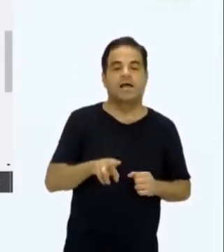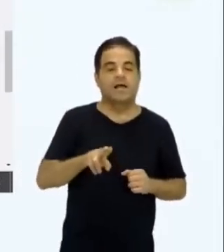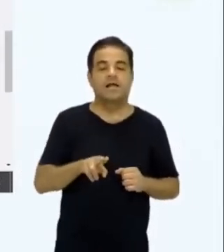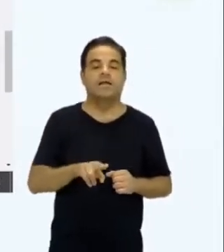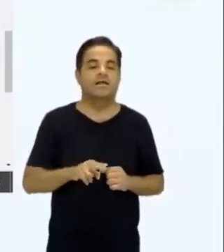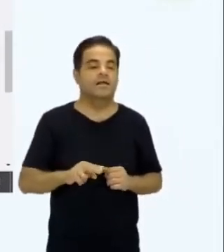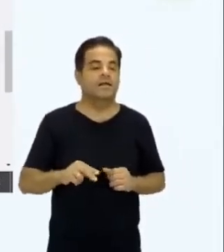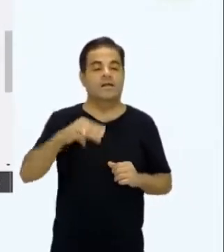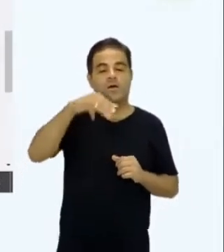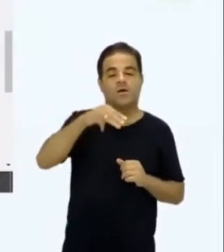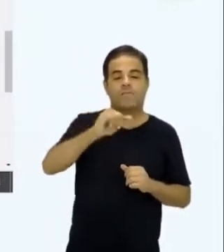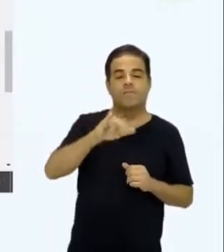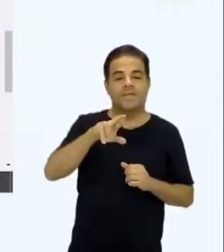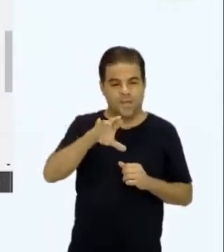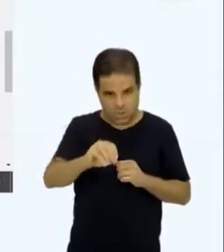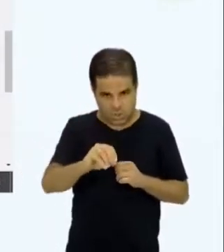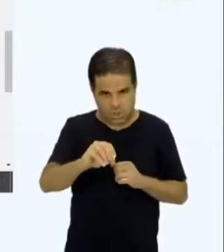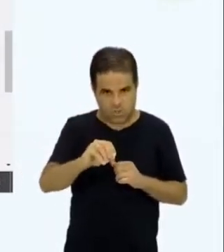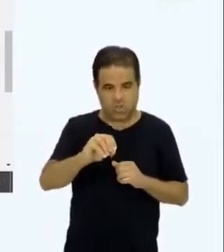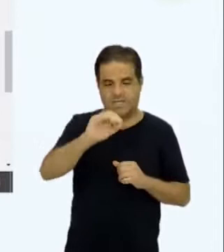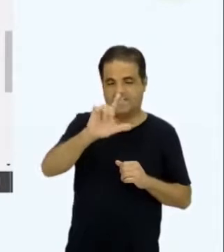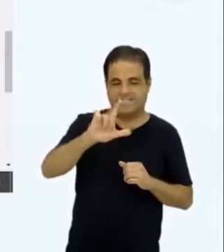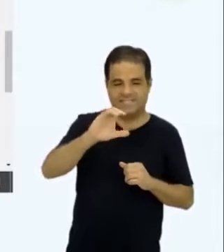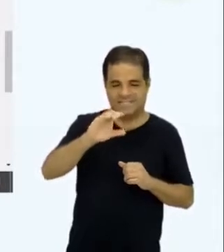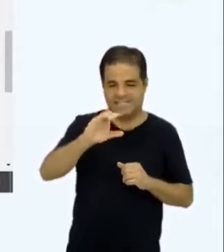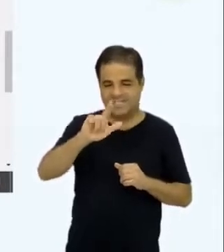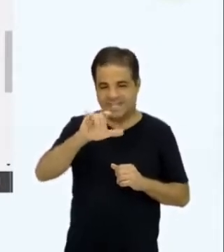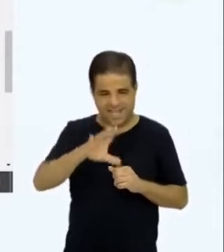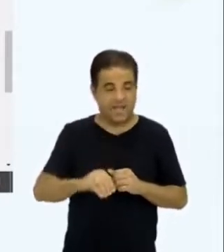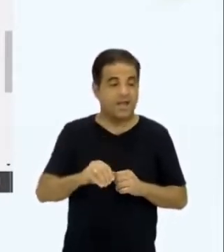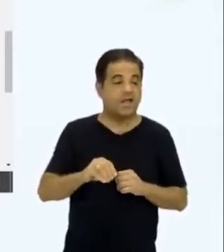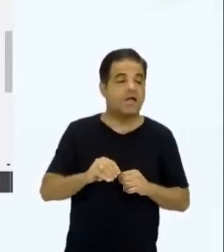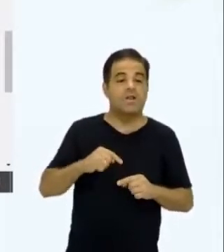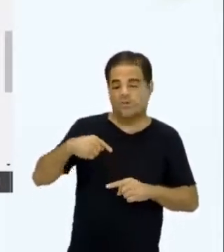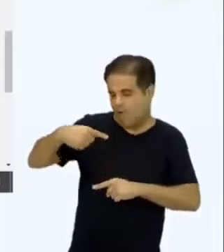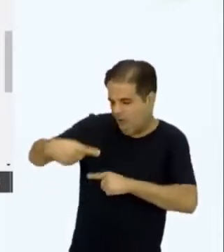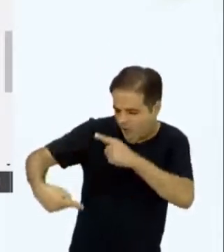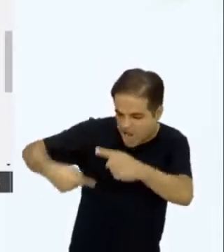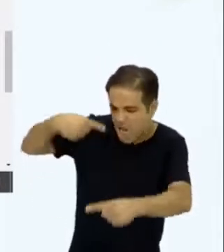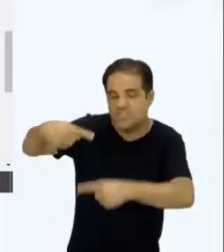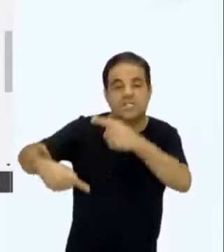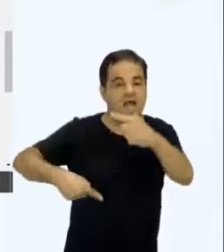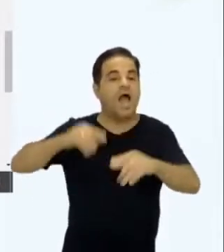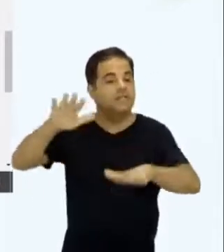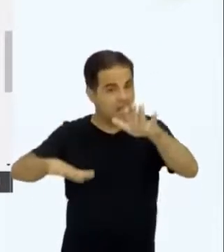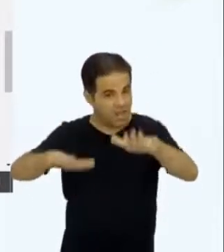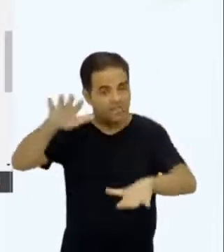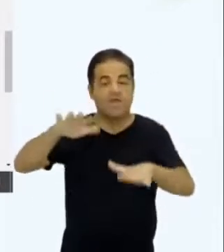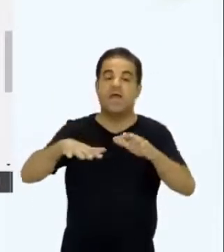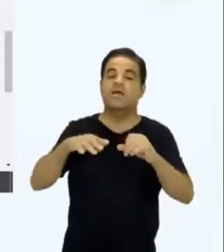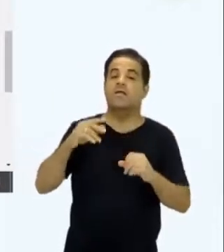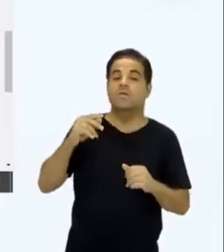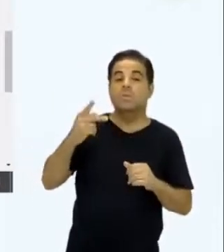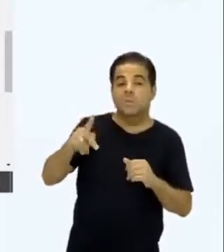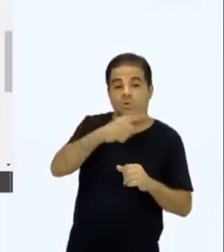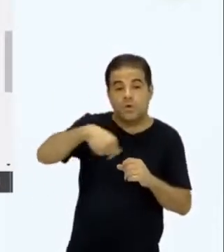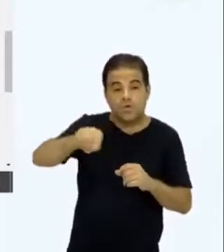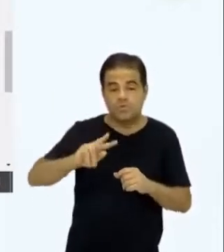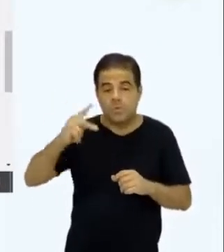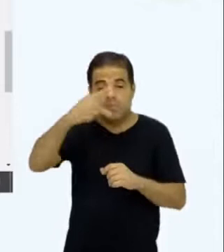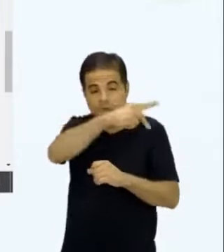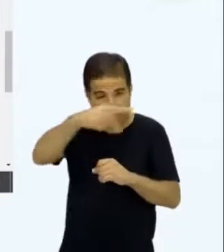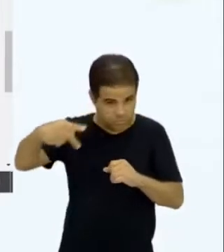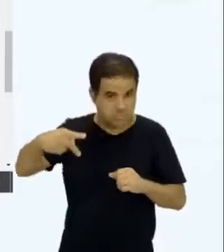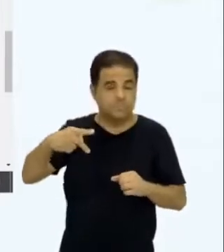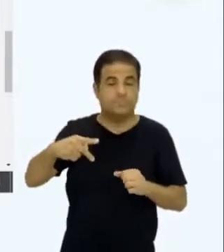o micro servomotor. Então nós vamos fazer com que ele gire de acordo com o que o nosso